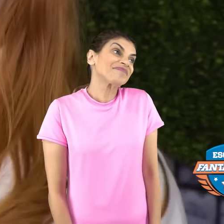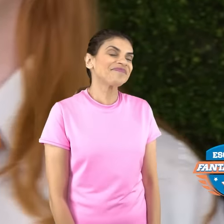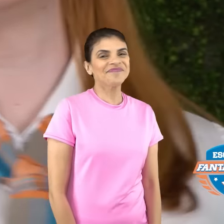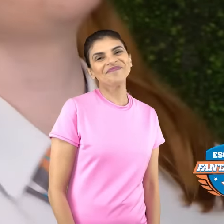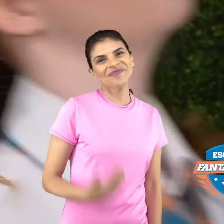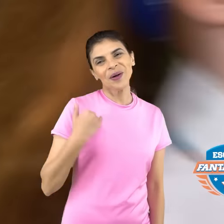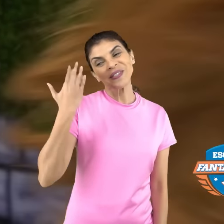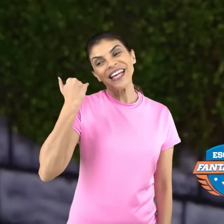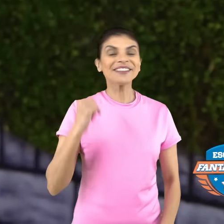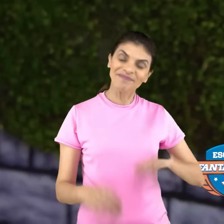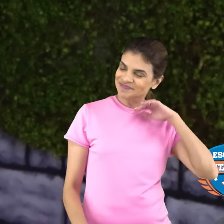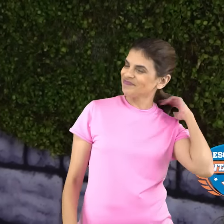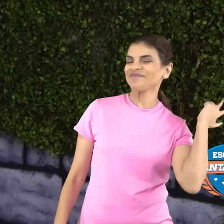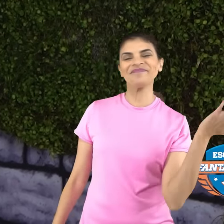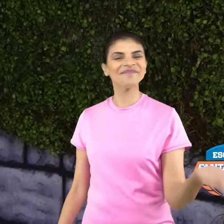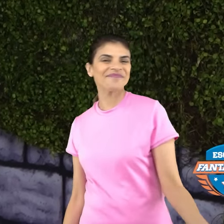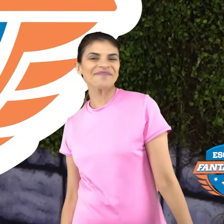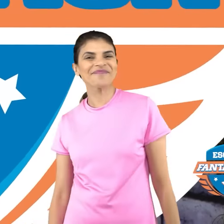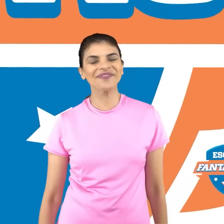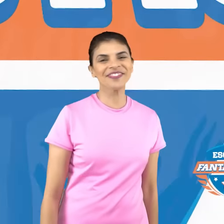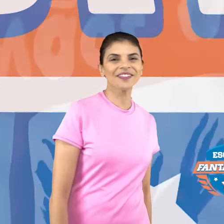Eu sei.